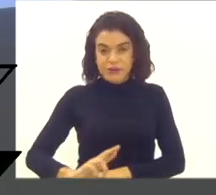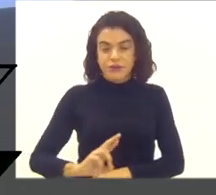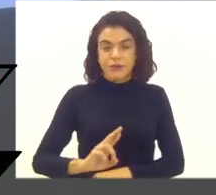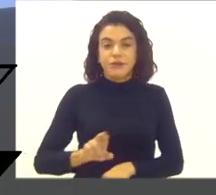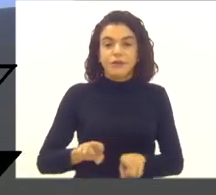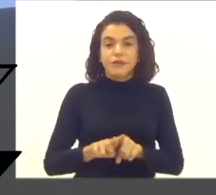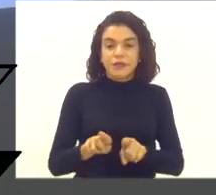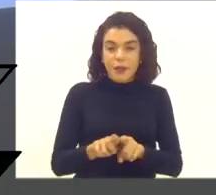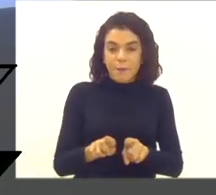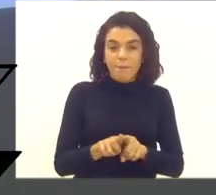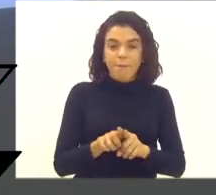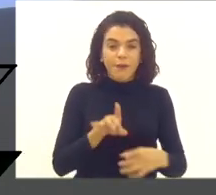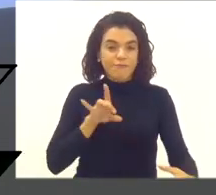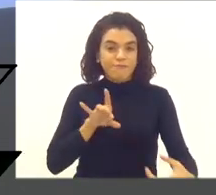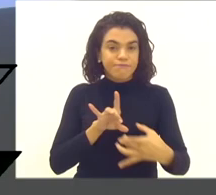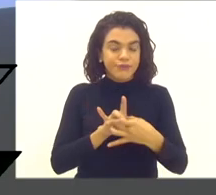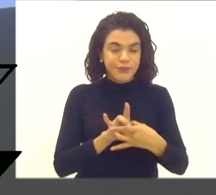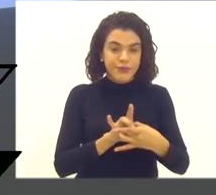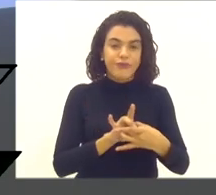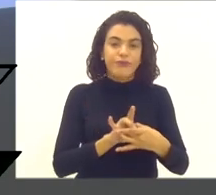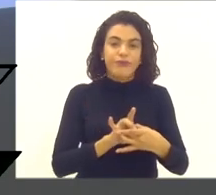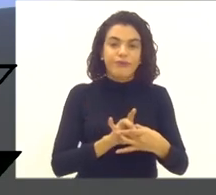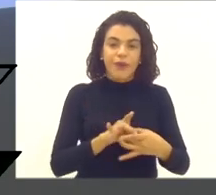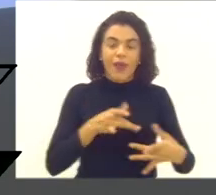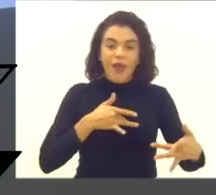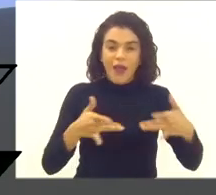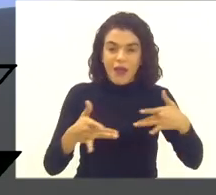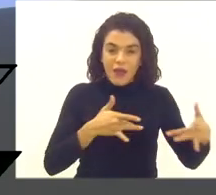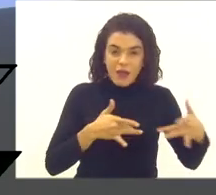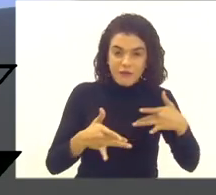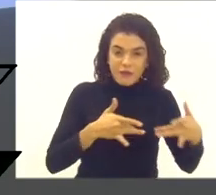orientação afetiva e sexual aí